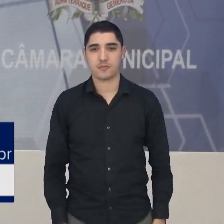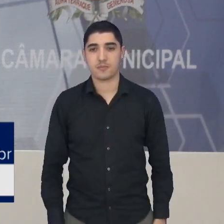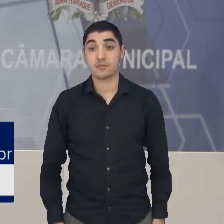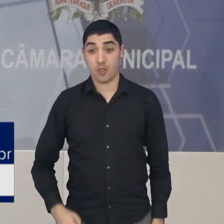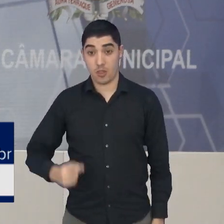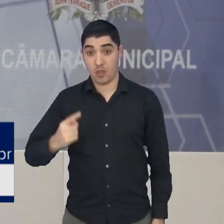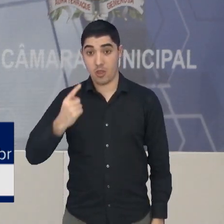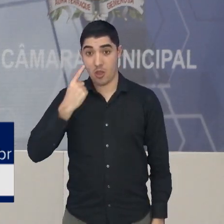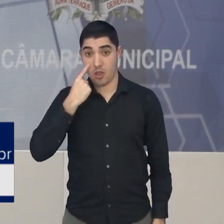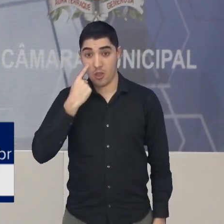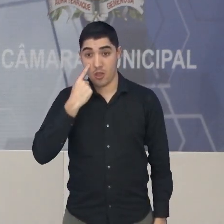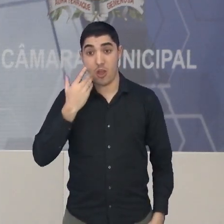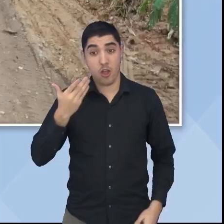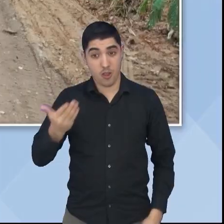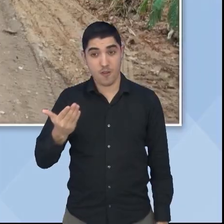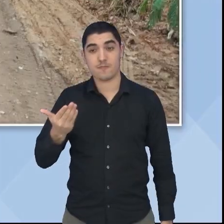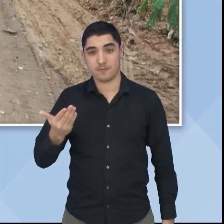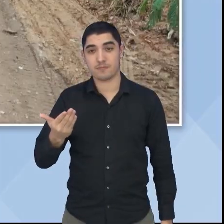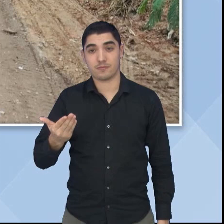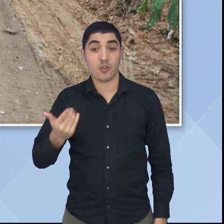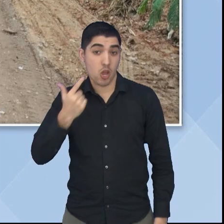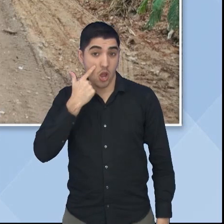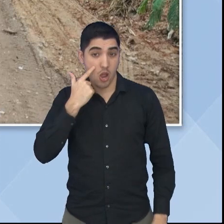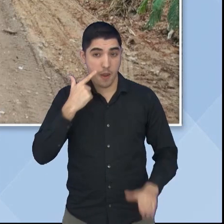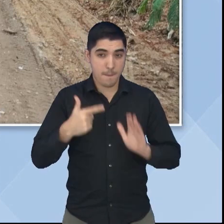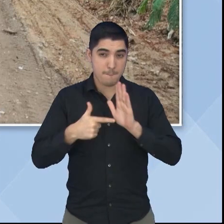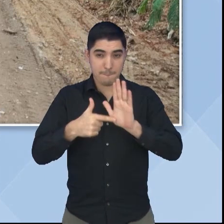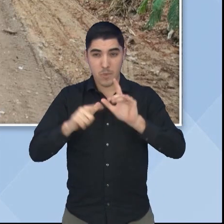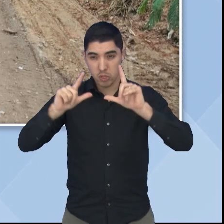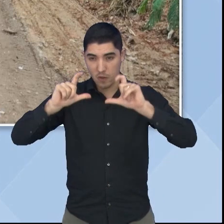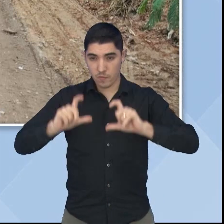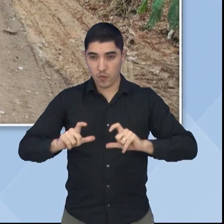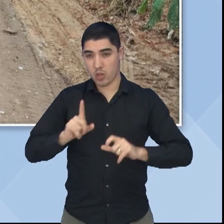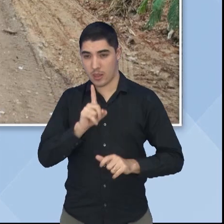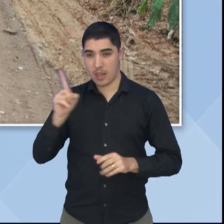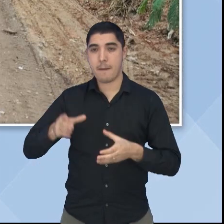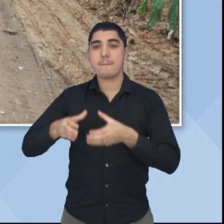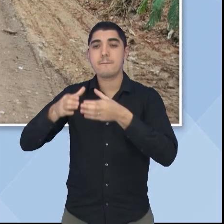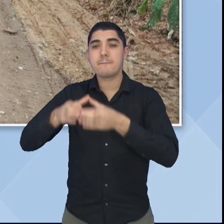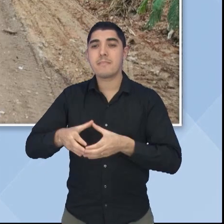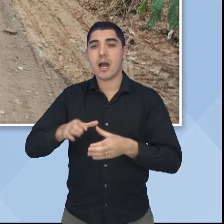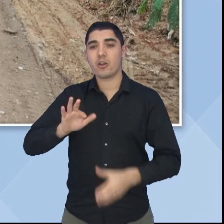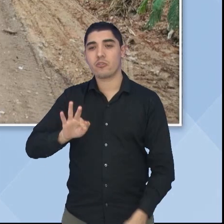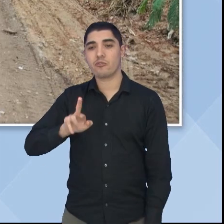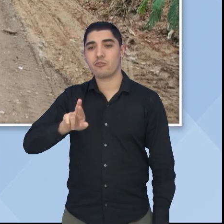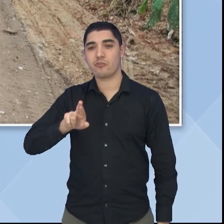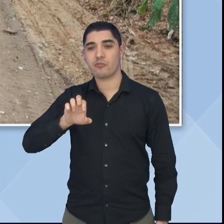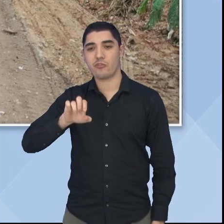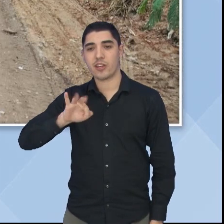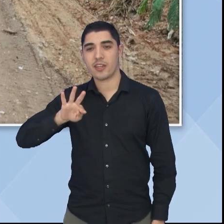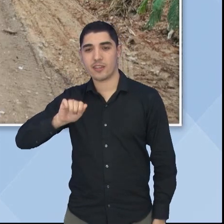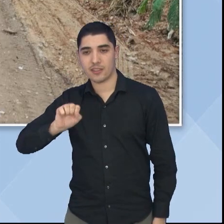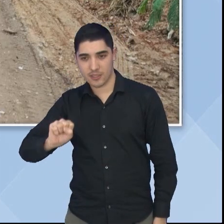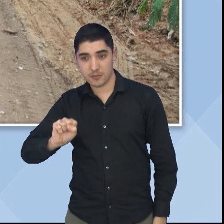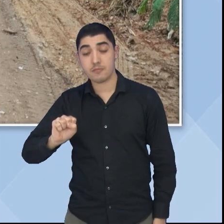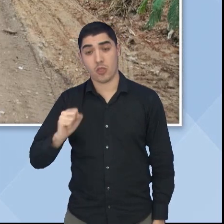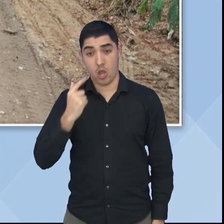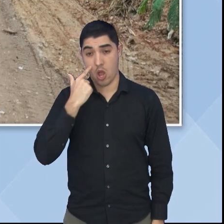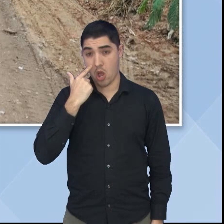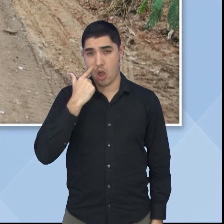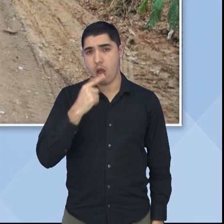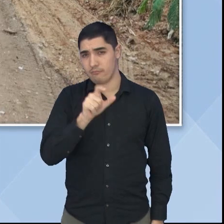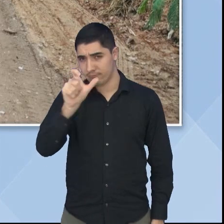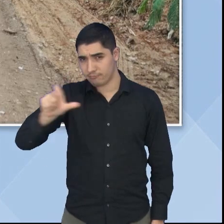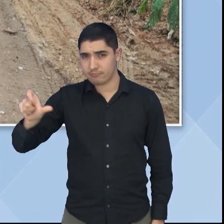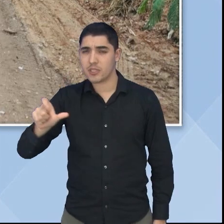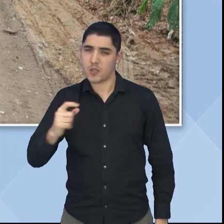Pessoal, opa! Pessoal, só vou apresentar essas fotos aqui que são dos Freitas, porque, olha, de coração, quem me conhece